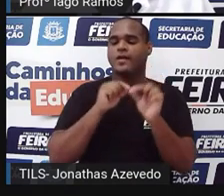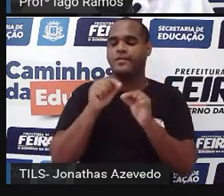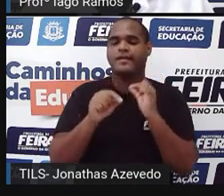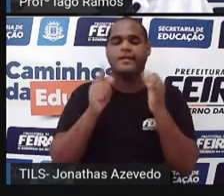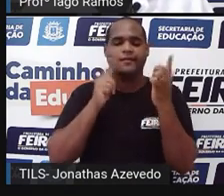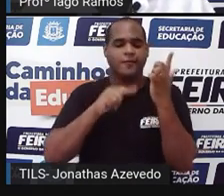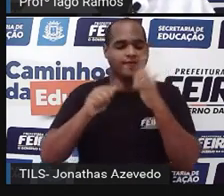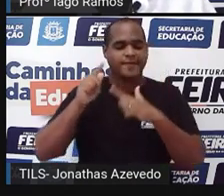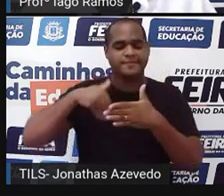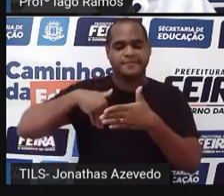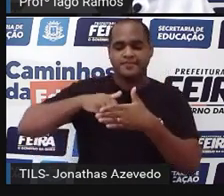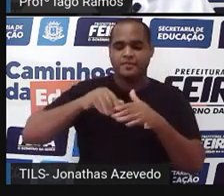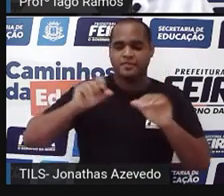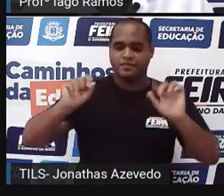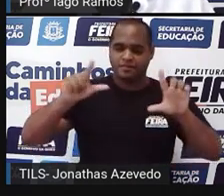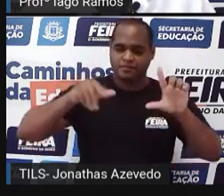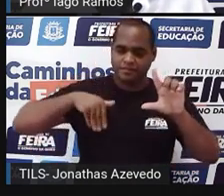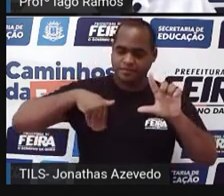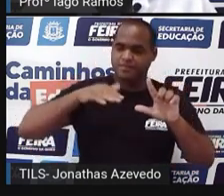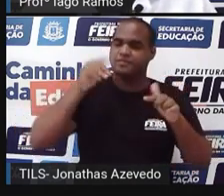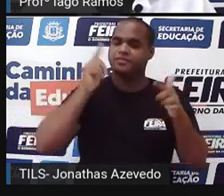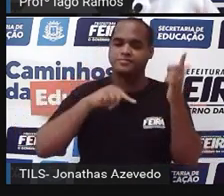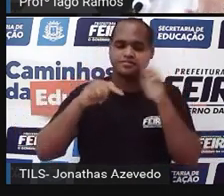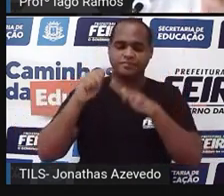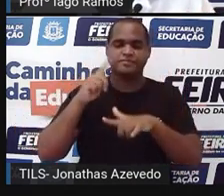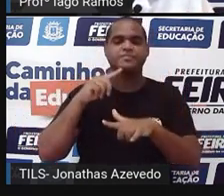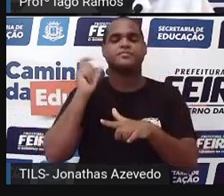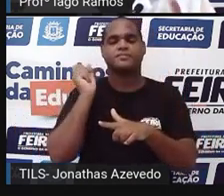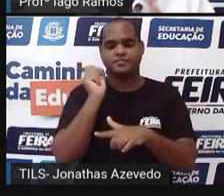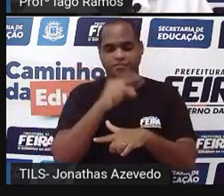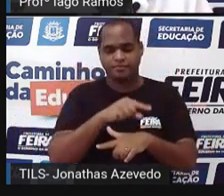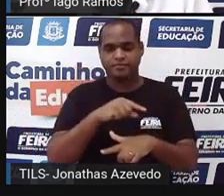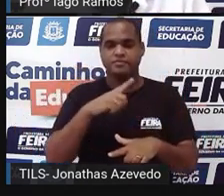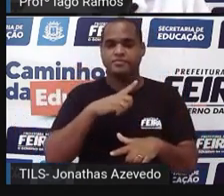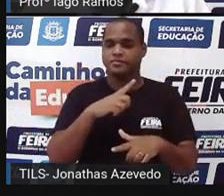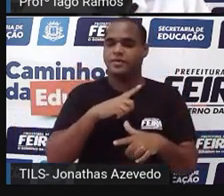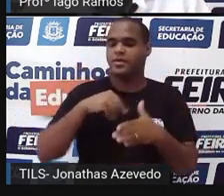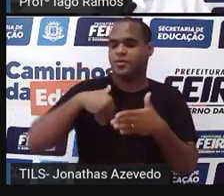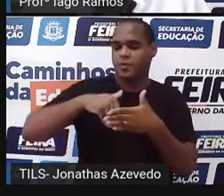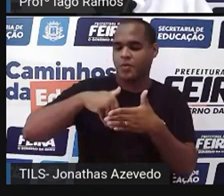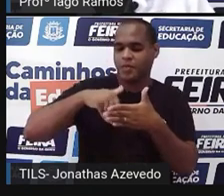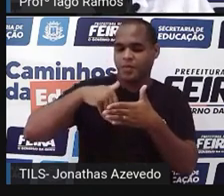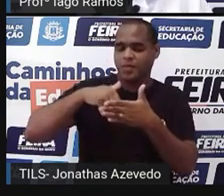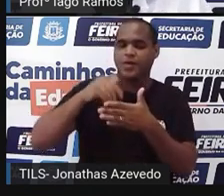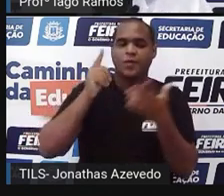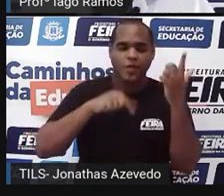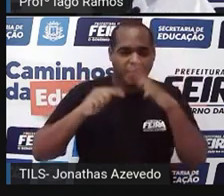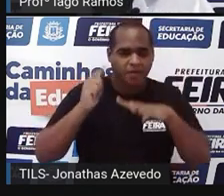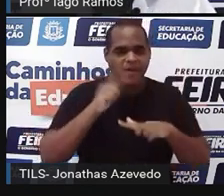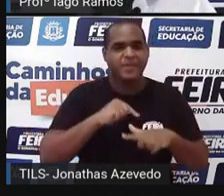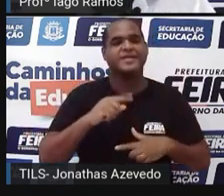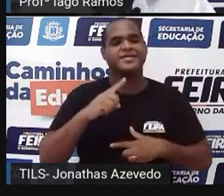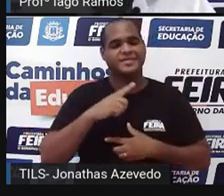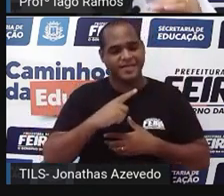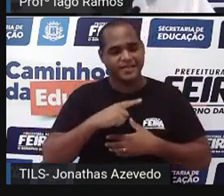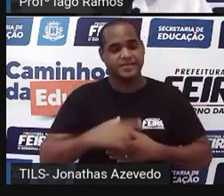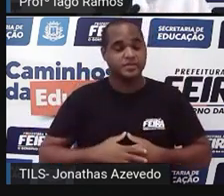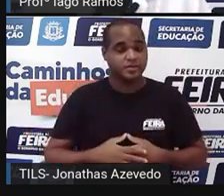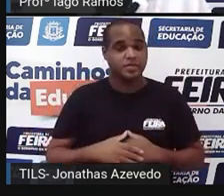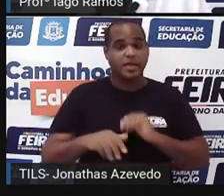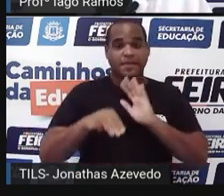gols que esse time vem fazendo durante o campeonato jogo a jogo e essa média